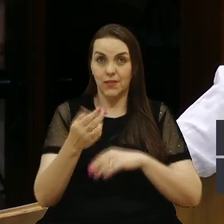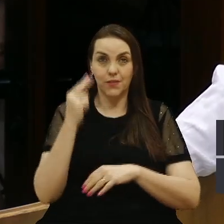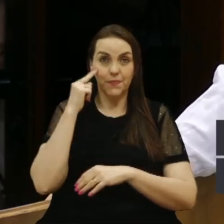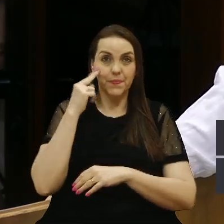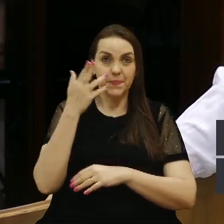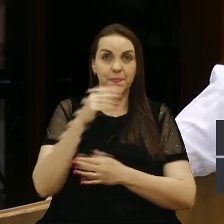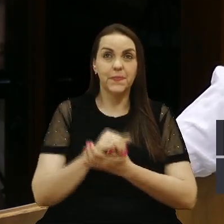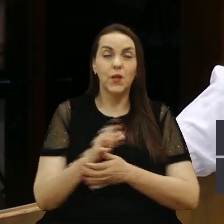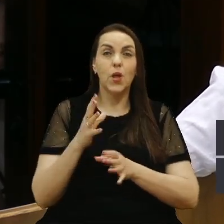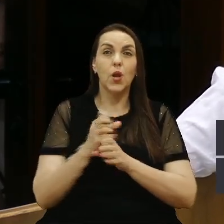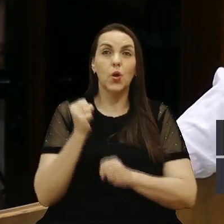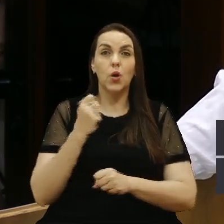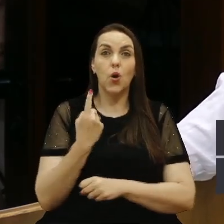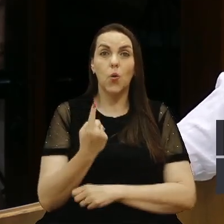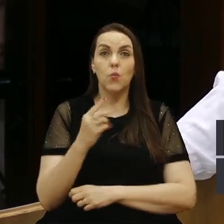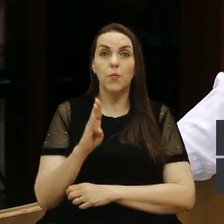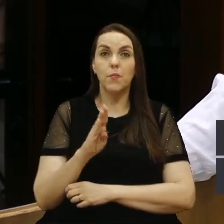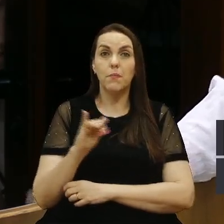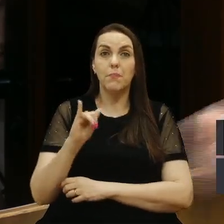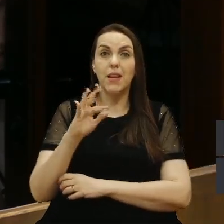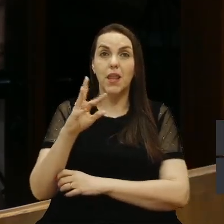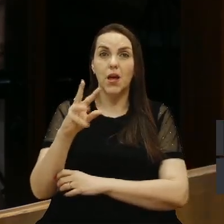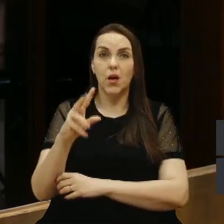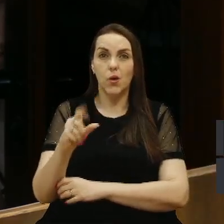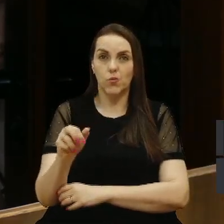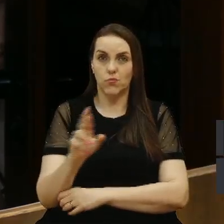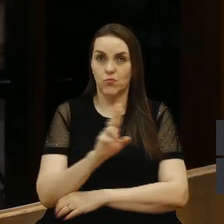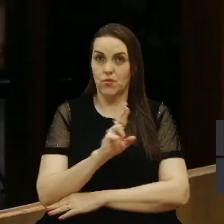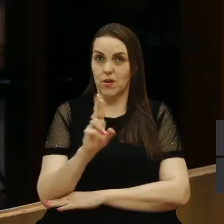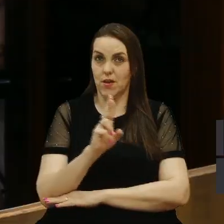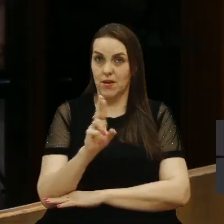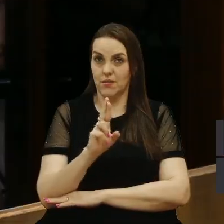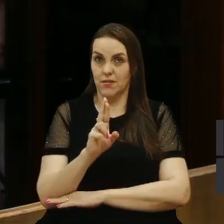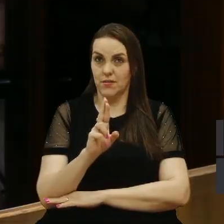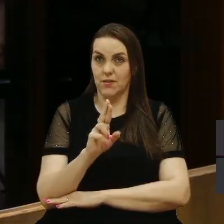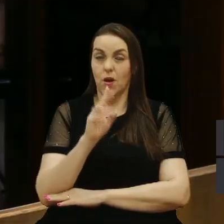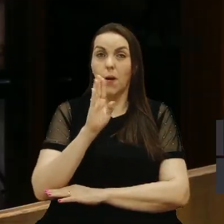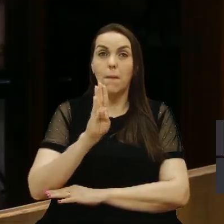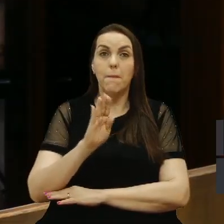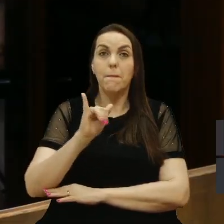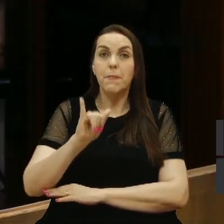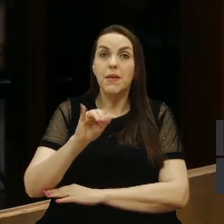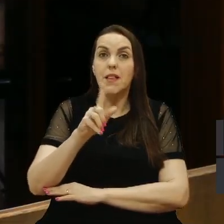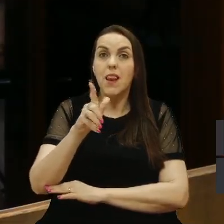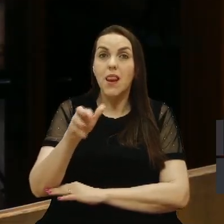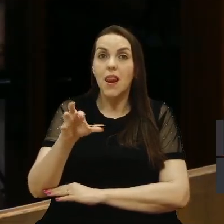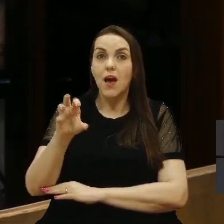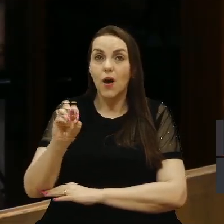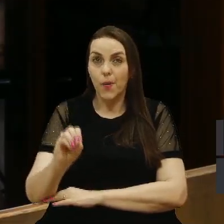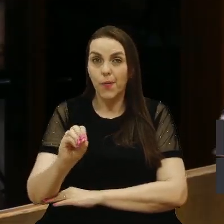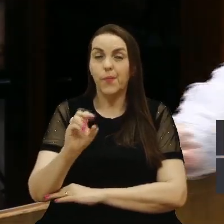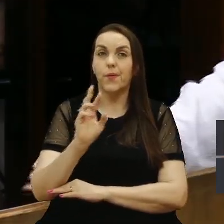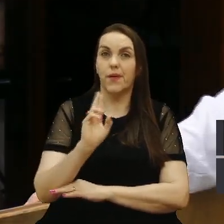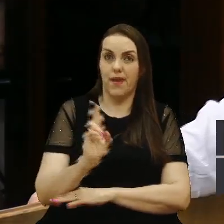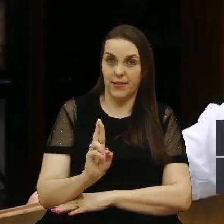lucro? 1 bilhão de reais. 1 bilhão. Bilhão.